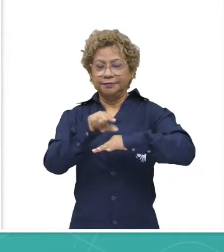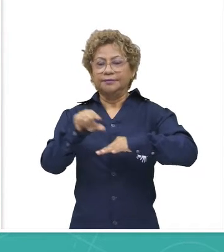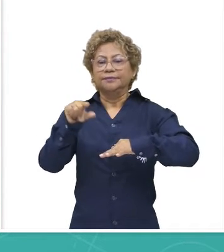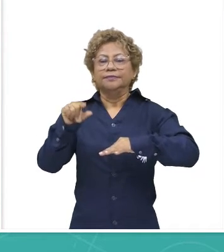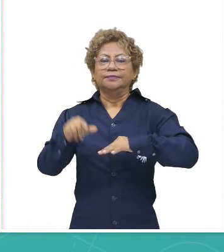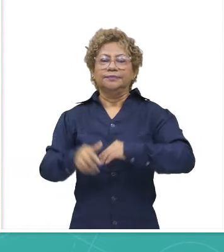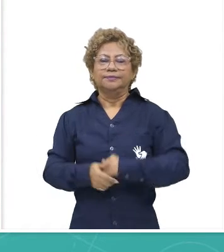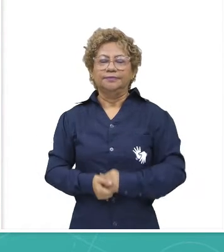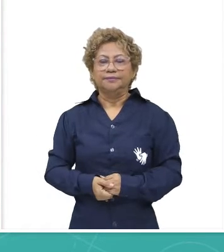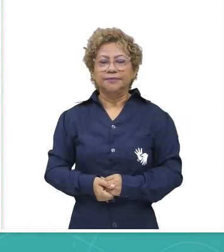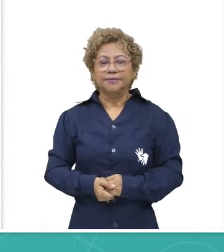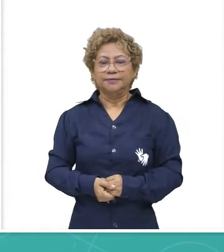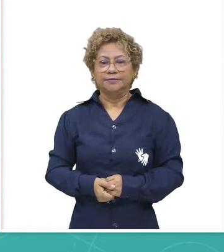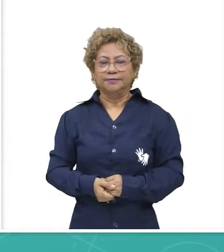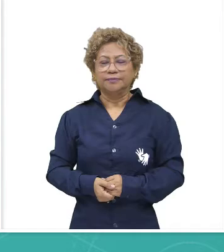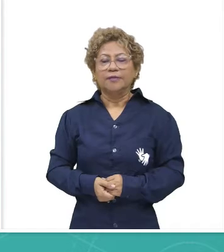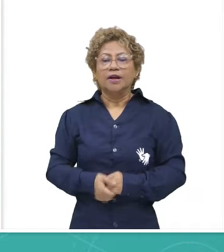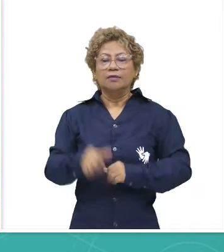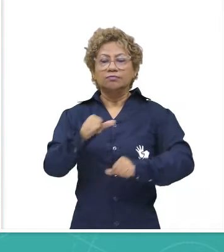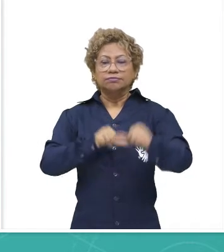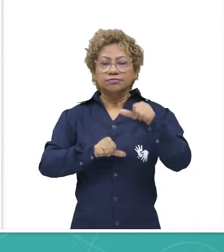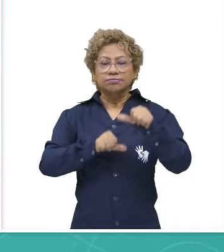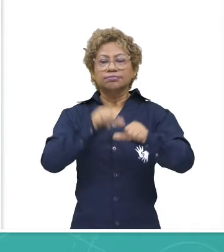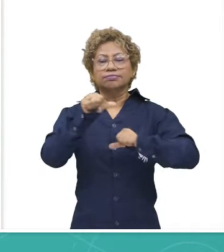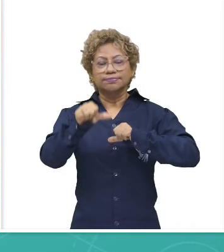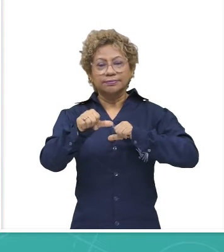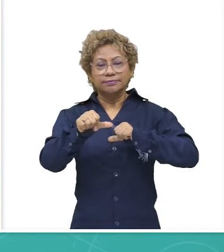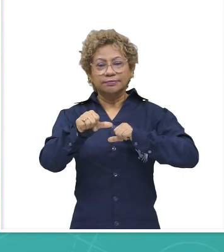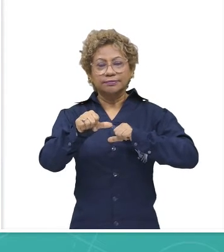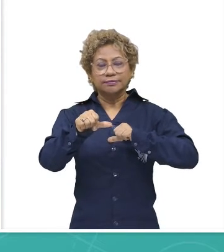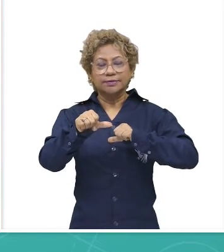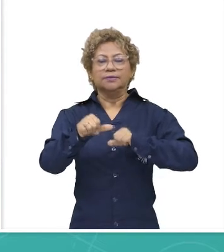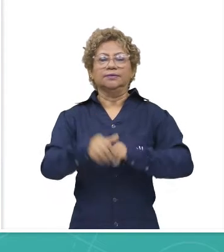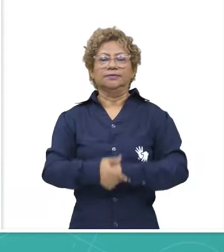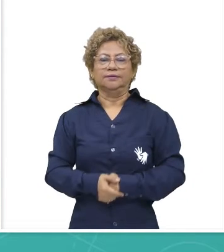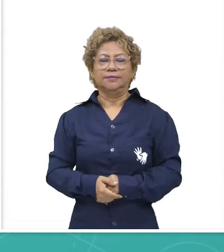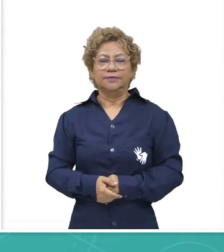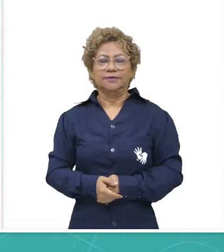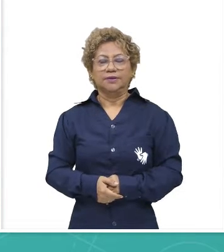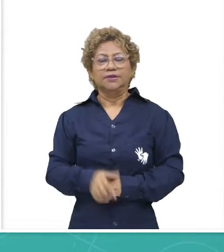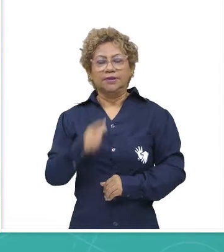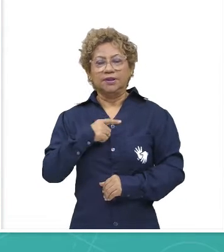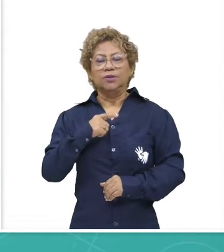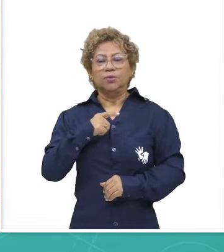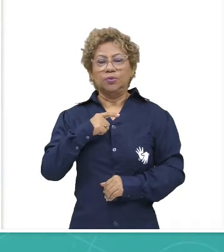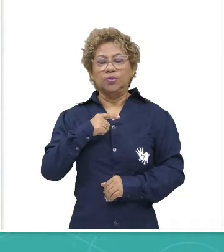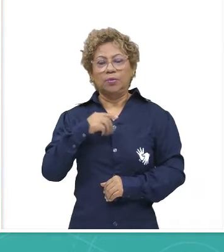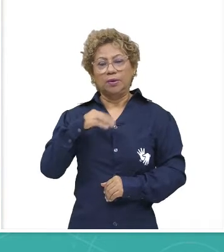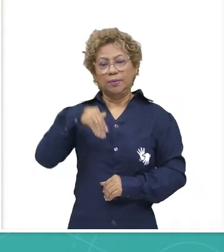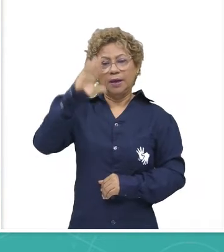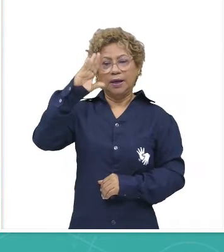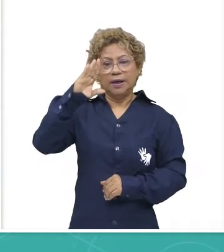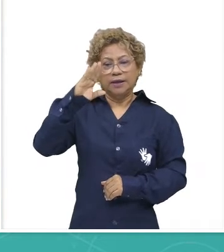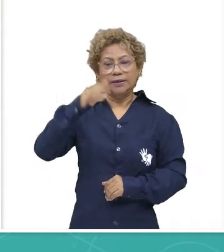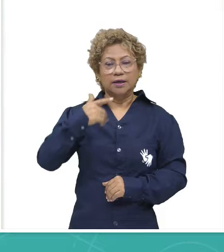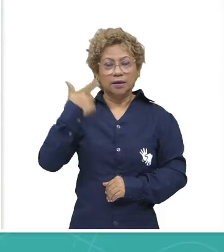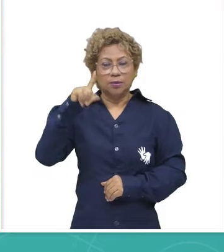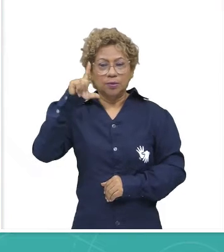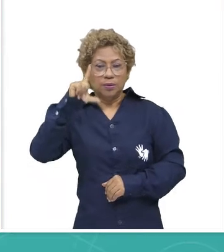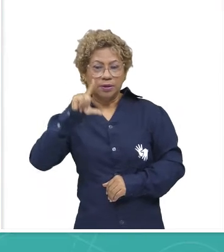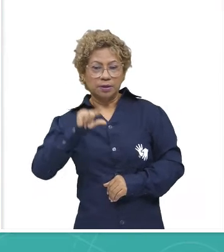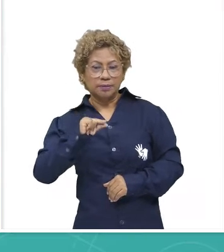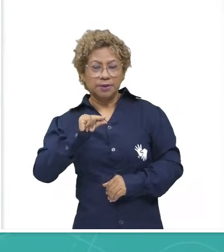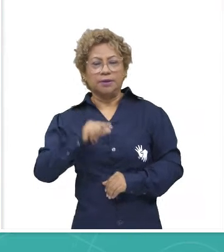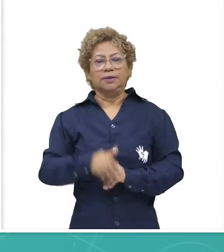Muito bem. É inverso. Quanto uma é maior, a outra é menor. Quando uma for menor, a outra é